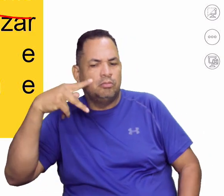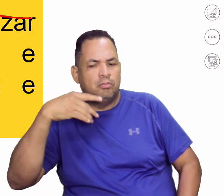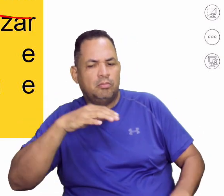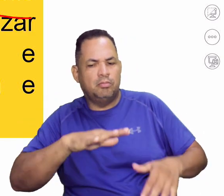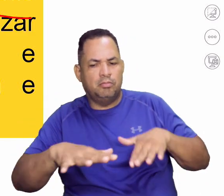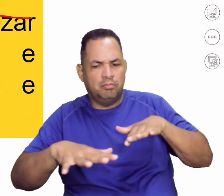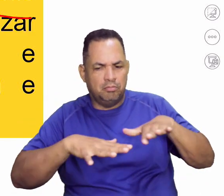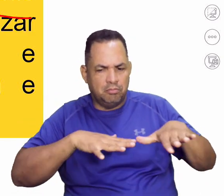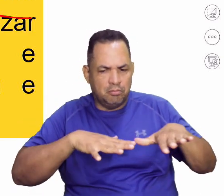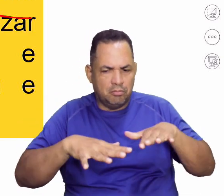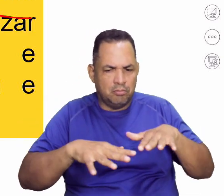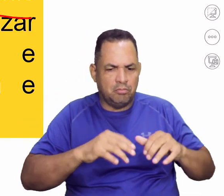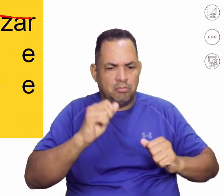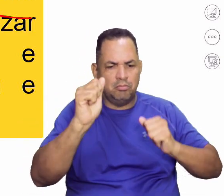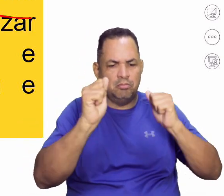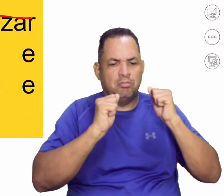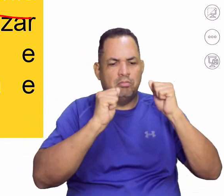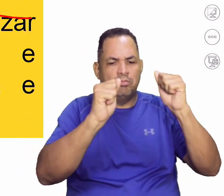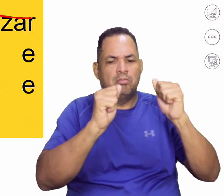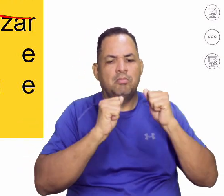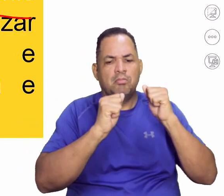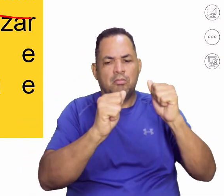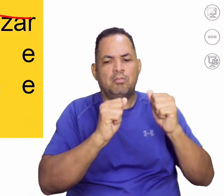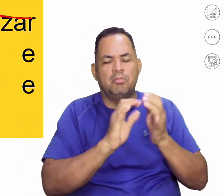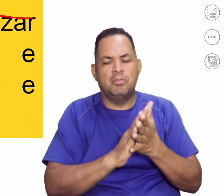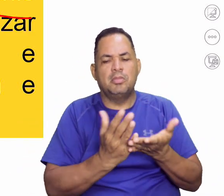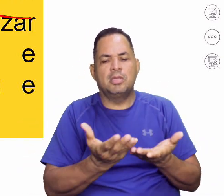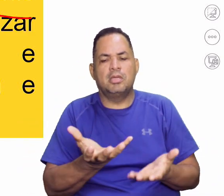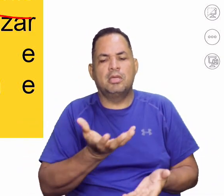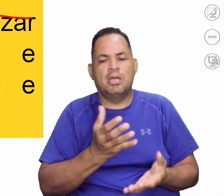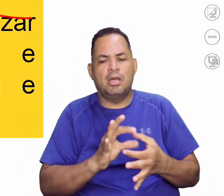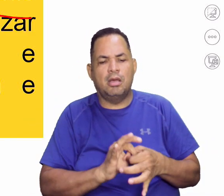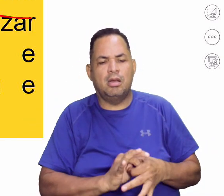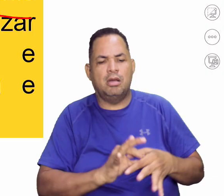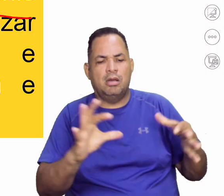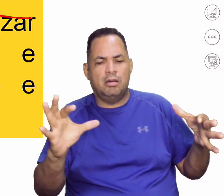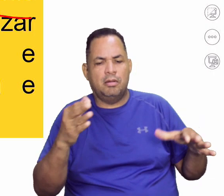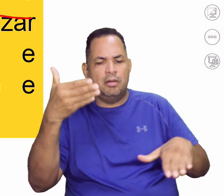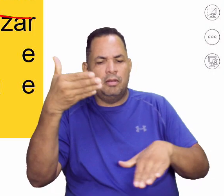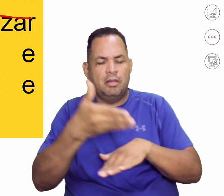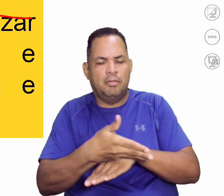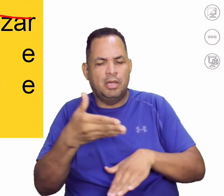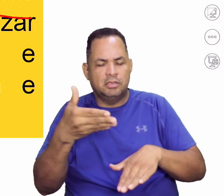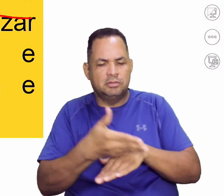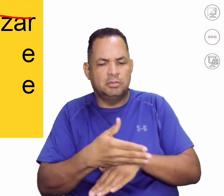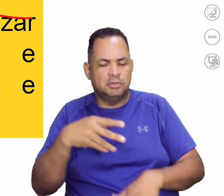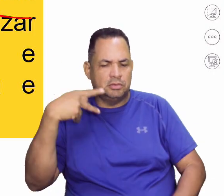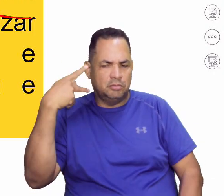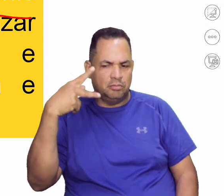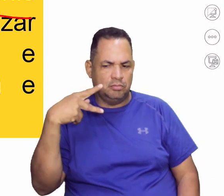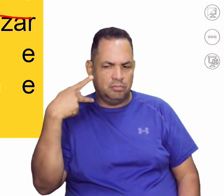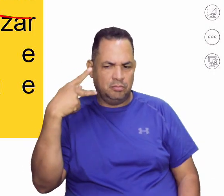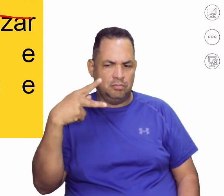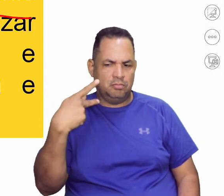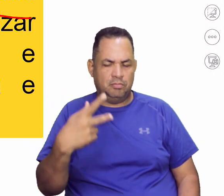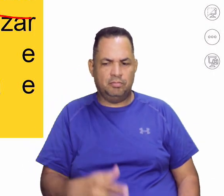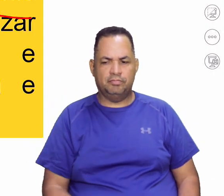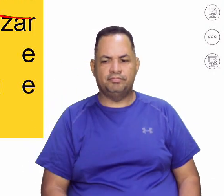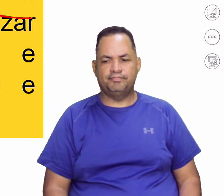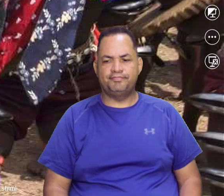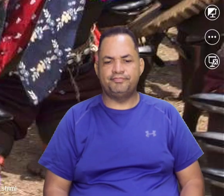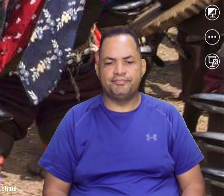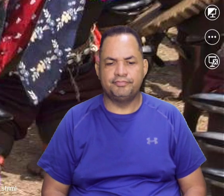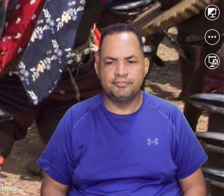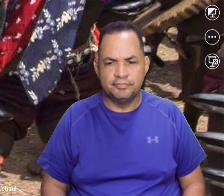políticos, manifestações e campanhas que exigiam autonomia e participação